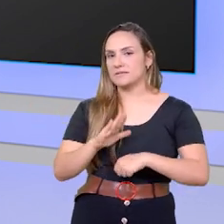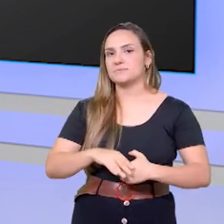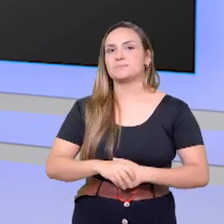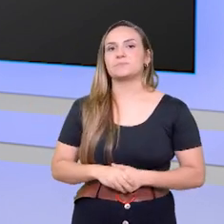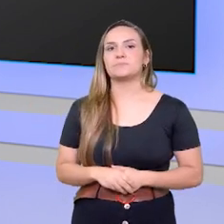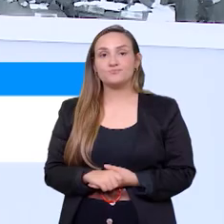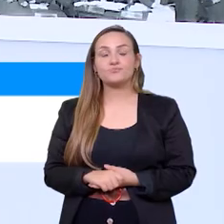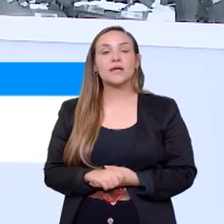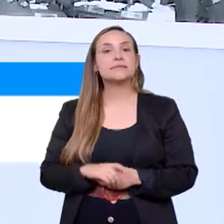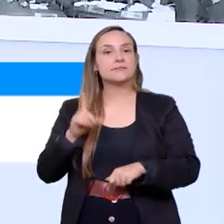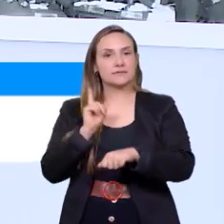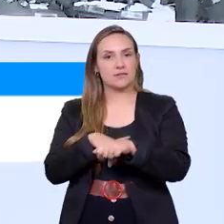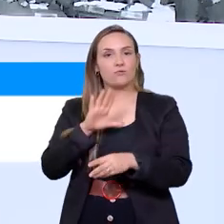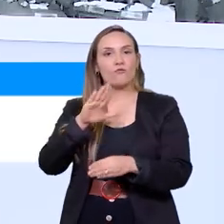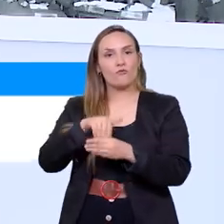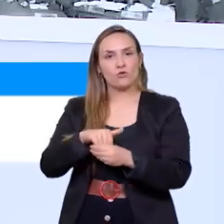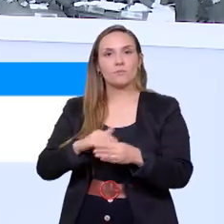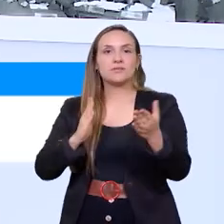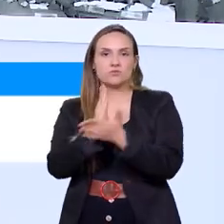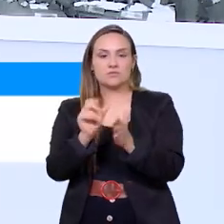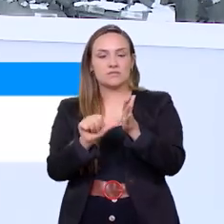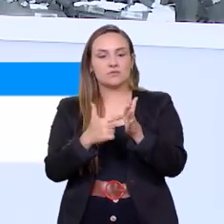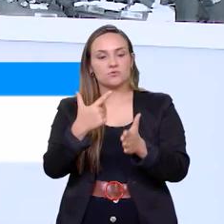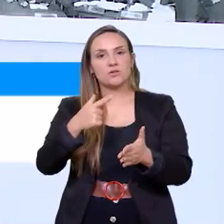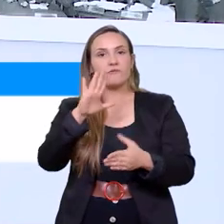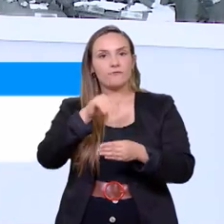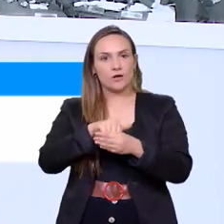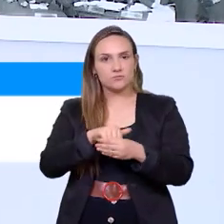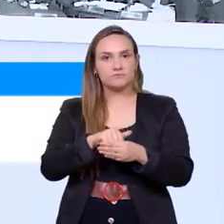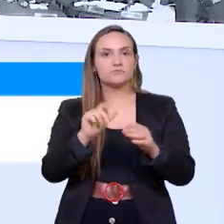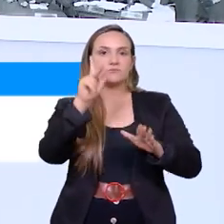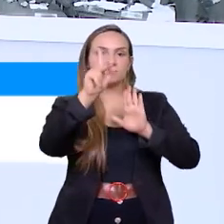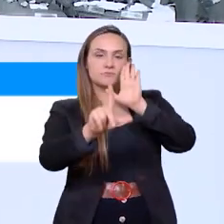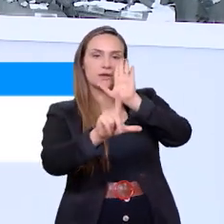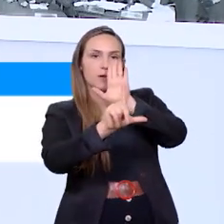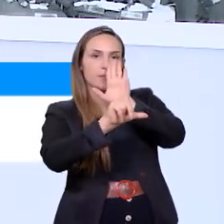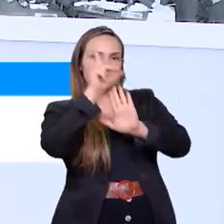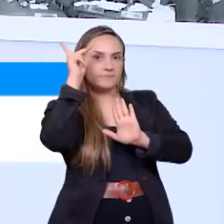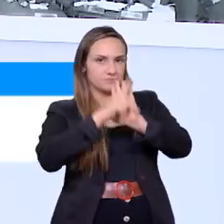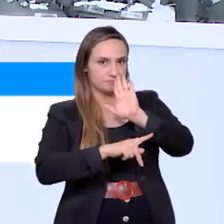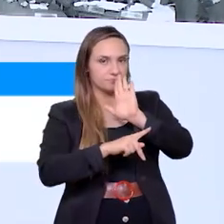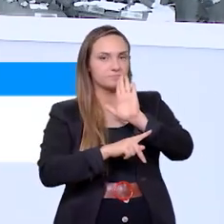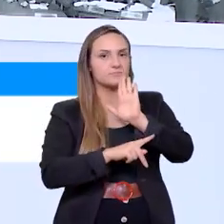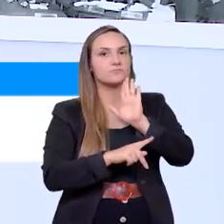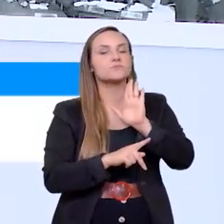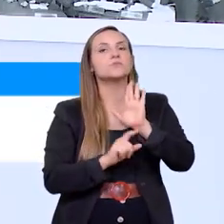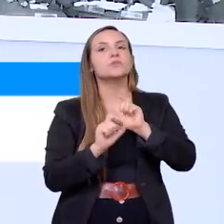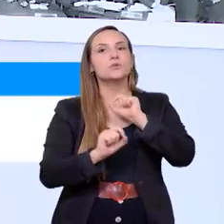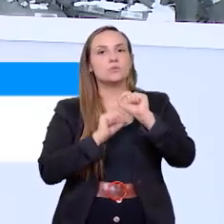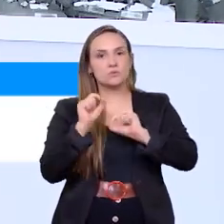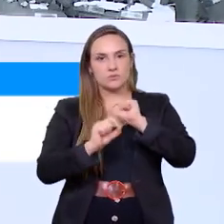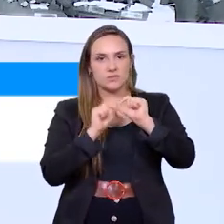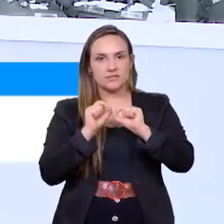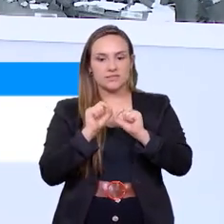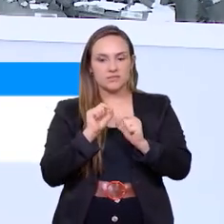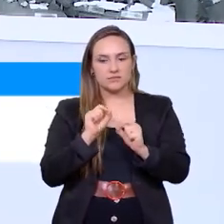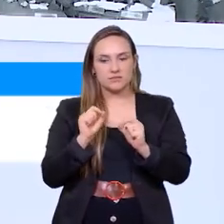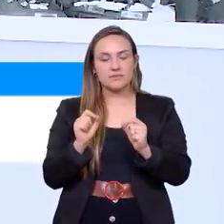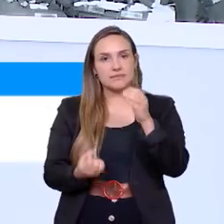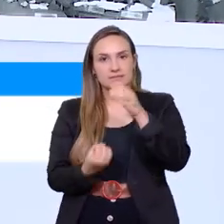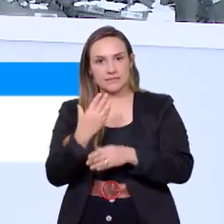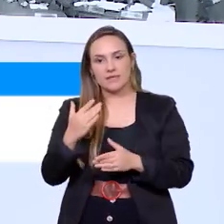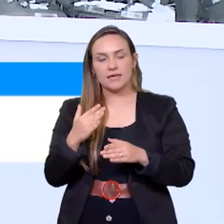mais informações na ordem do dia foi aprovado em segunda votação o projeto de lei do executivo que institui a política